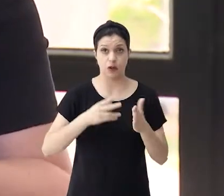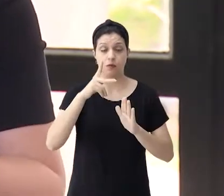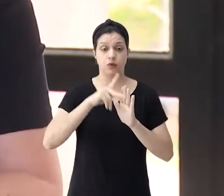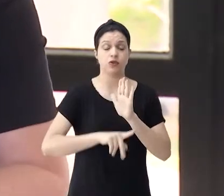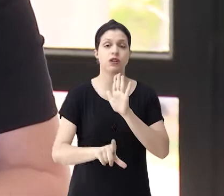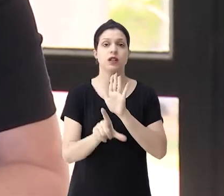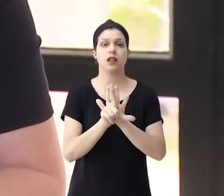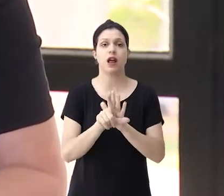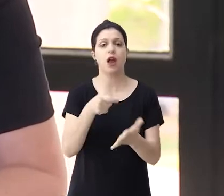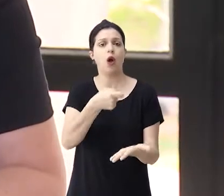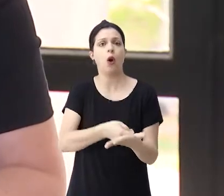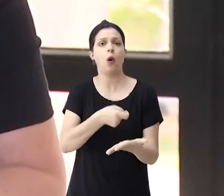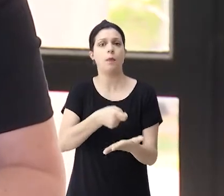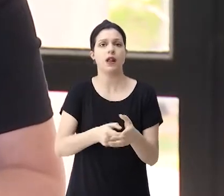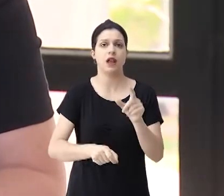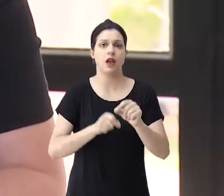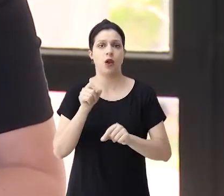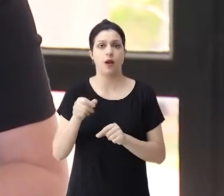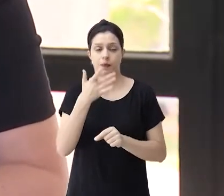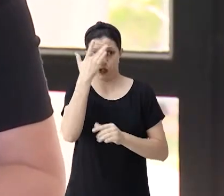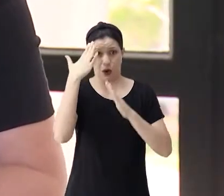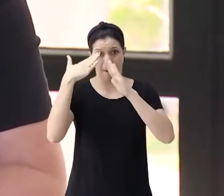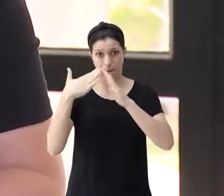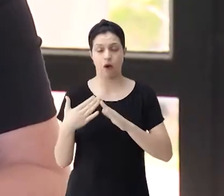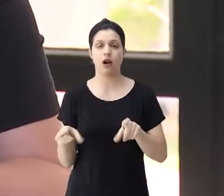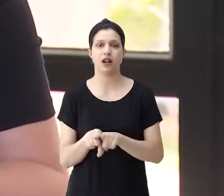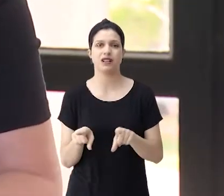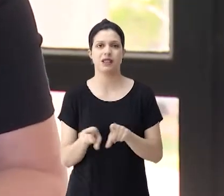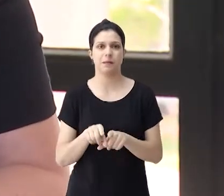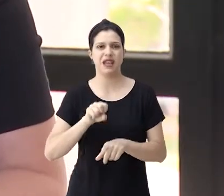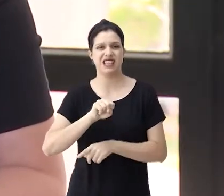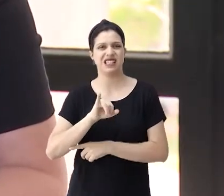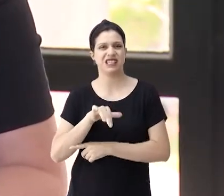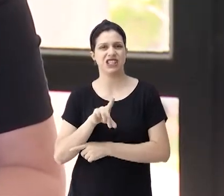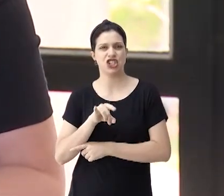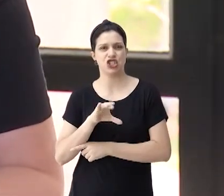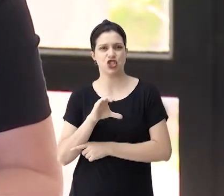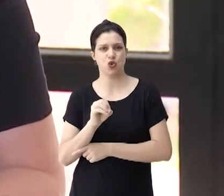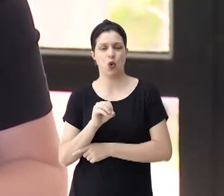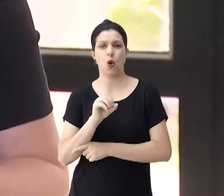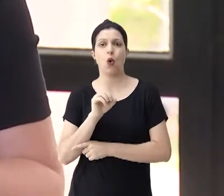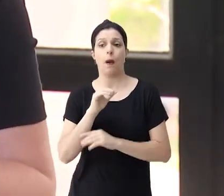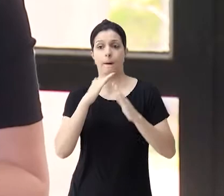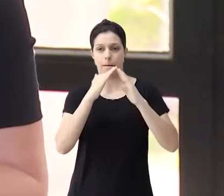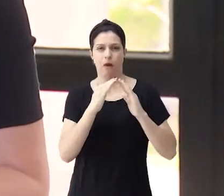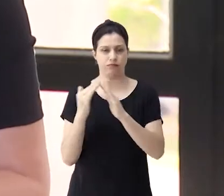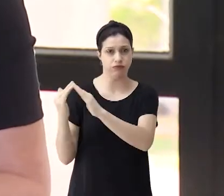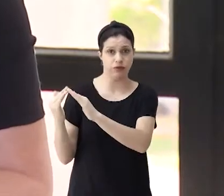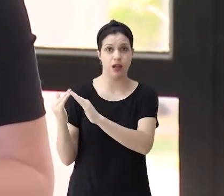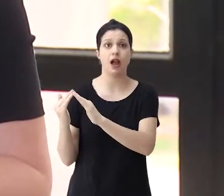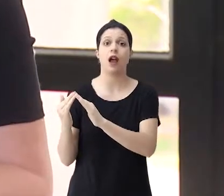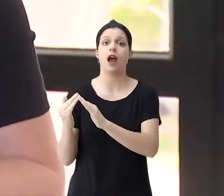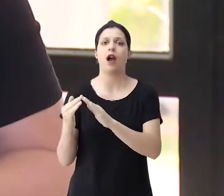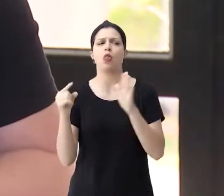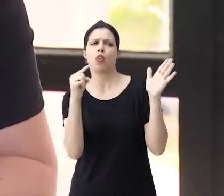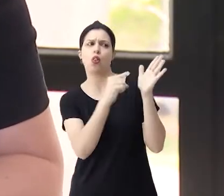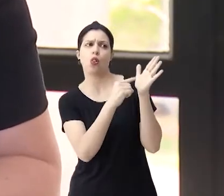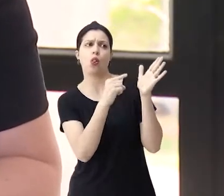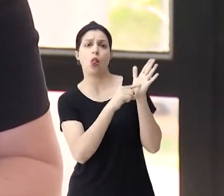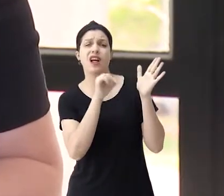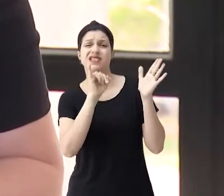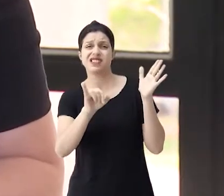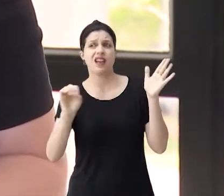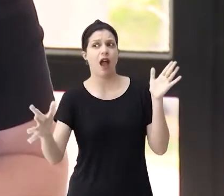integral ao projeto de lei que obriga os moradores e síndicos de condomínios a denunciarem às